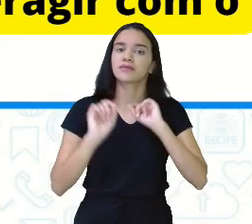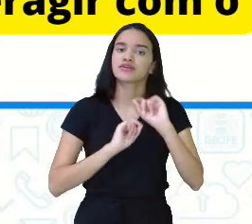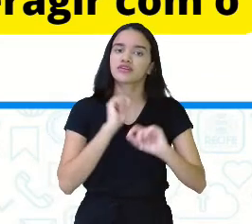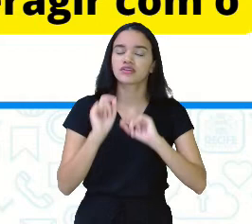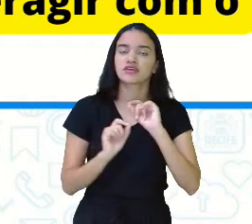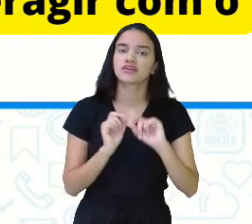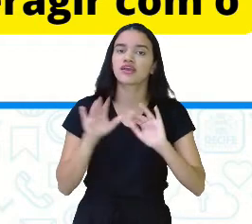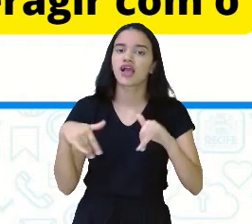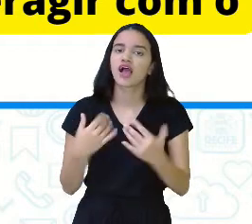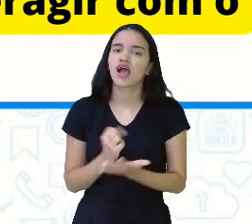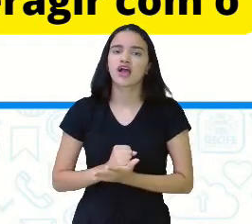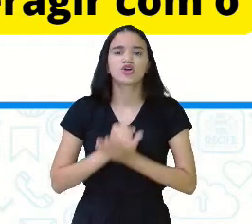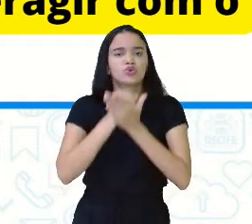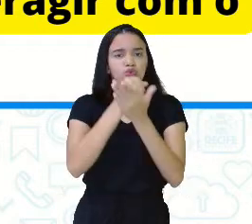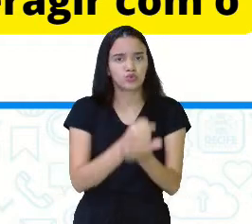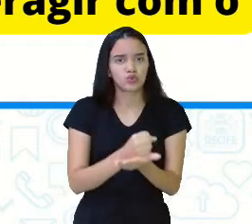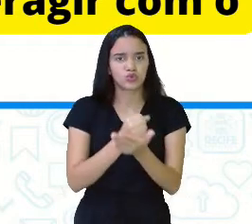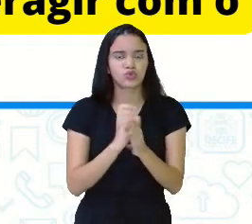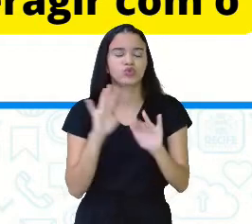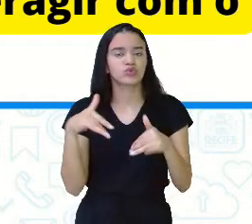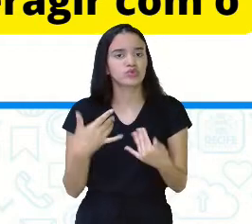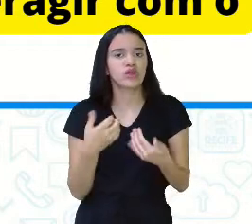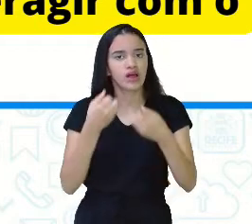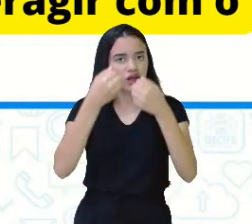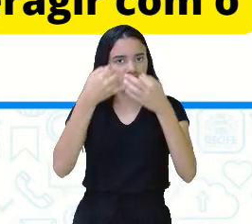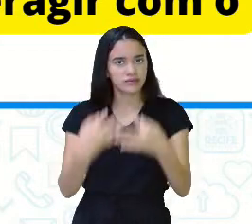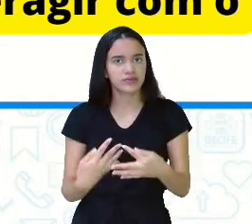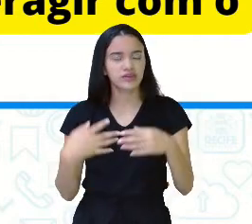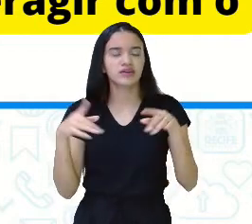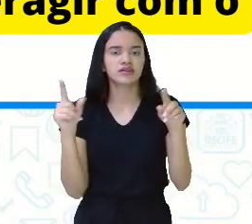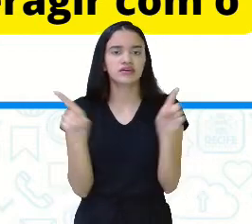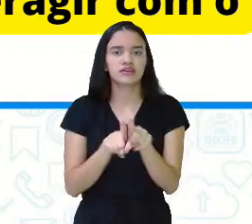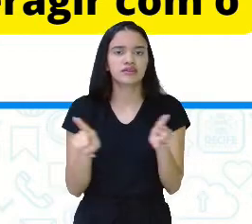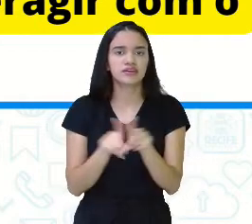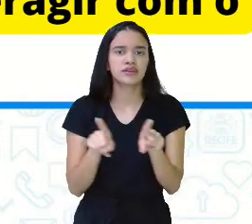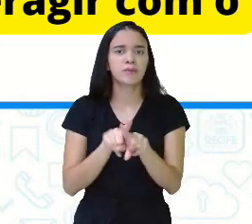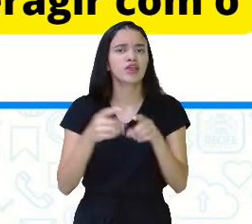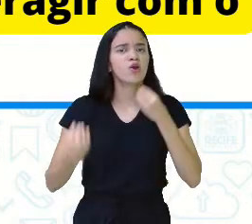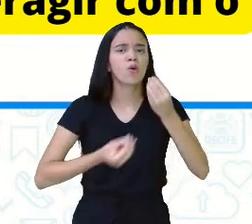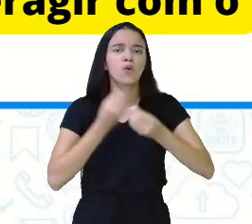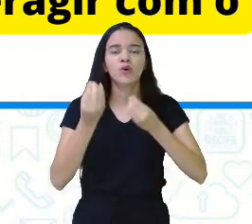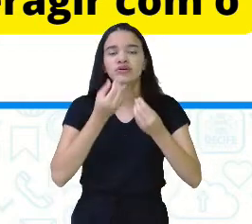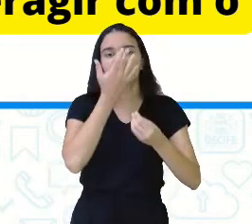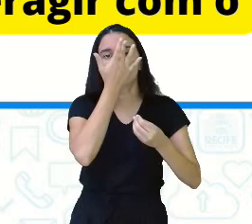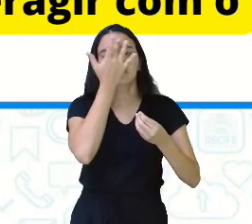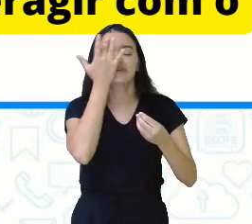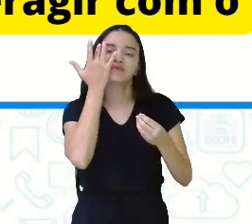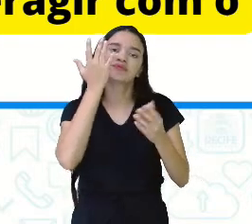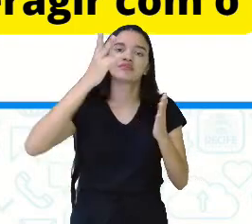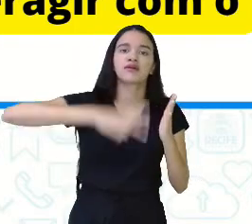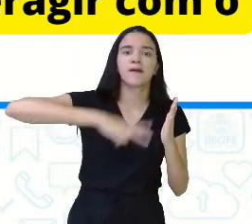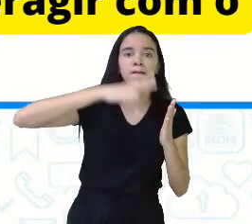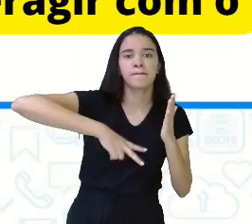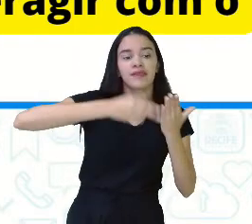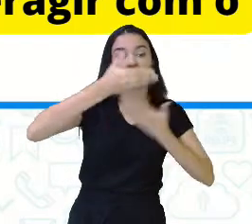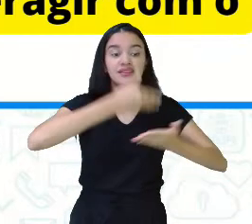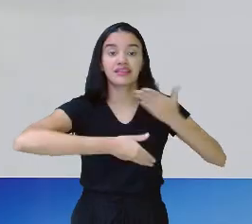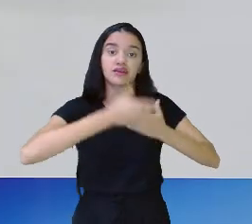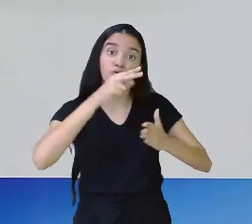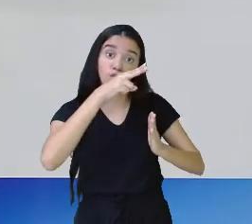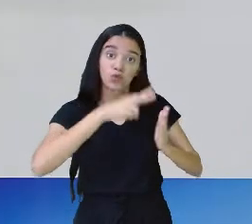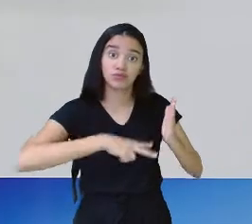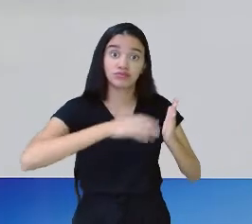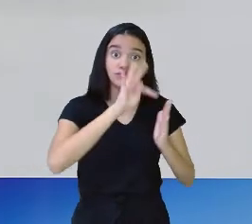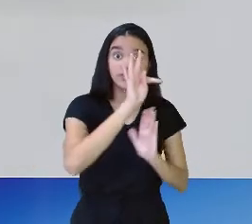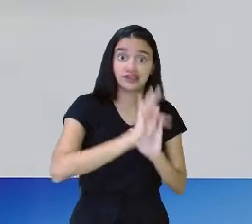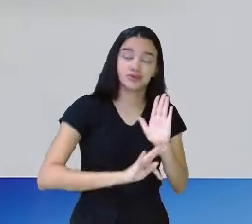o escritor a transmitir suas mensagens e indicam como os leitores devem se comportar e interagir com aquele texto.